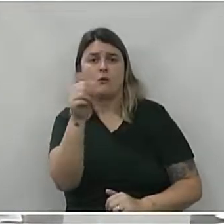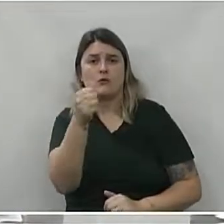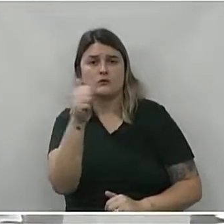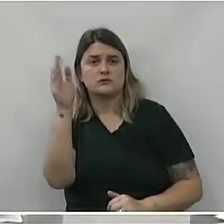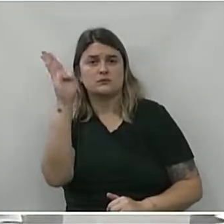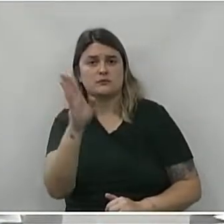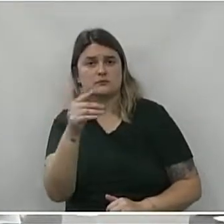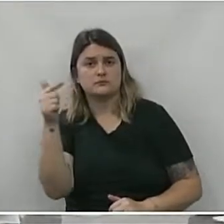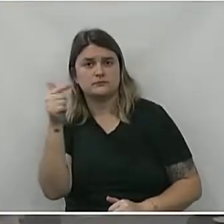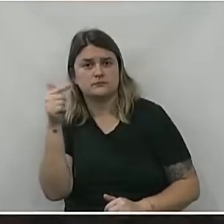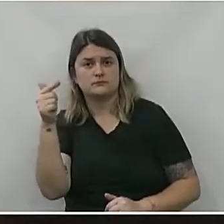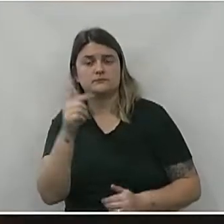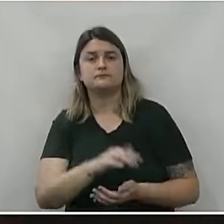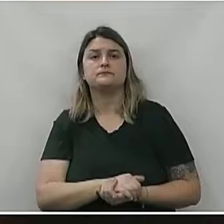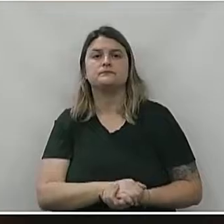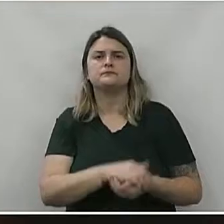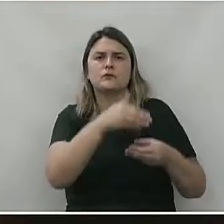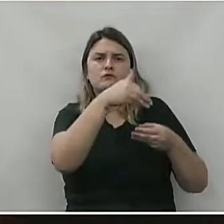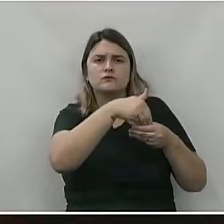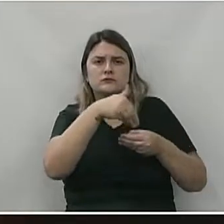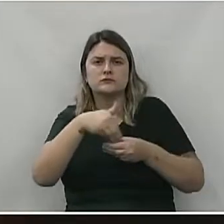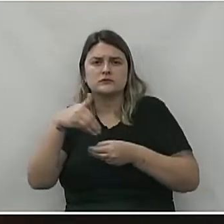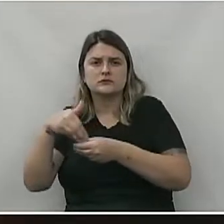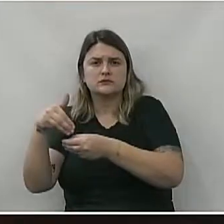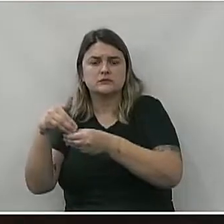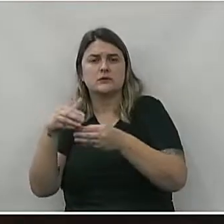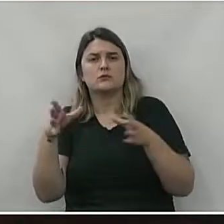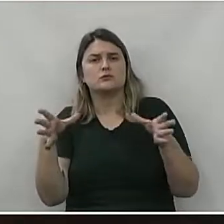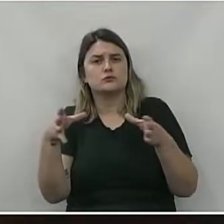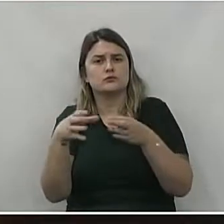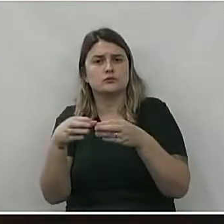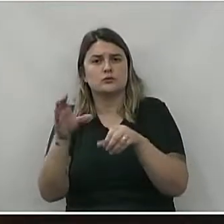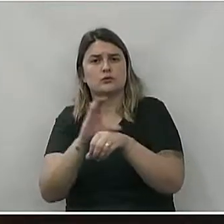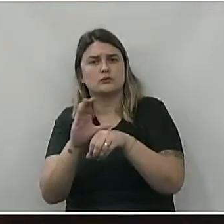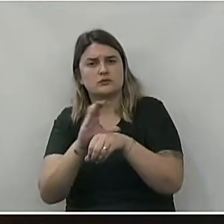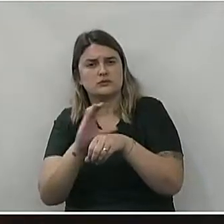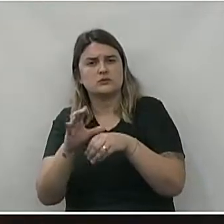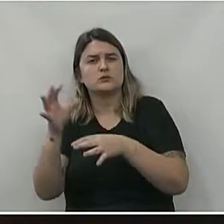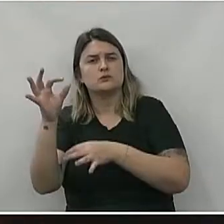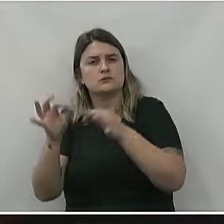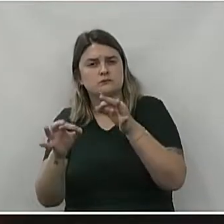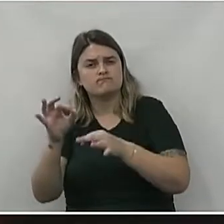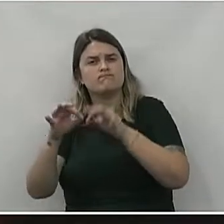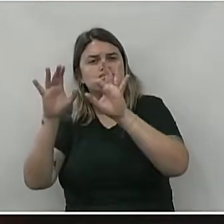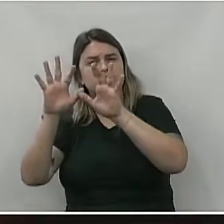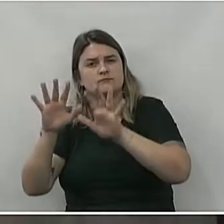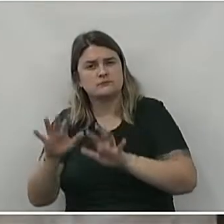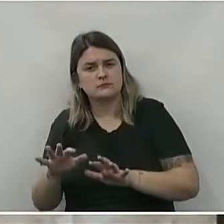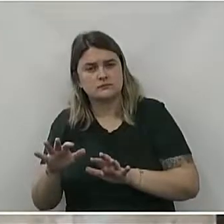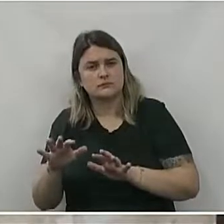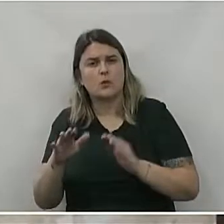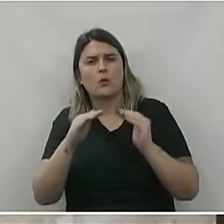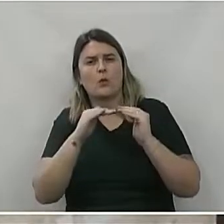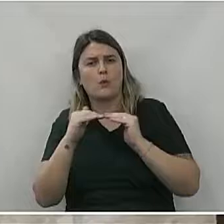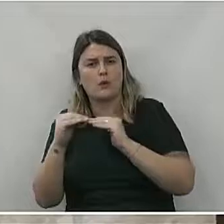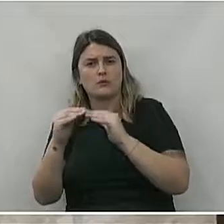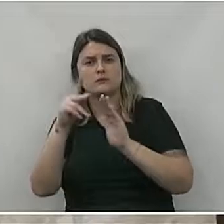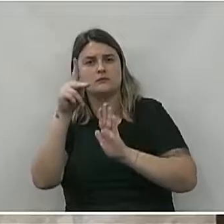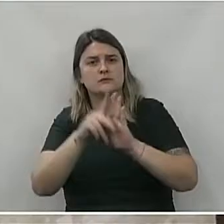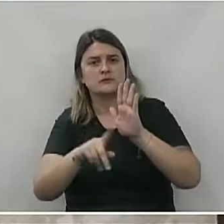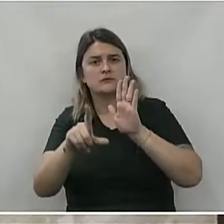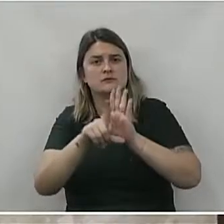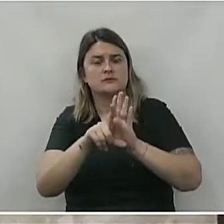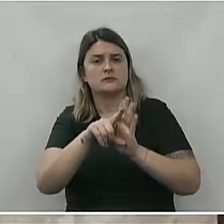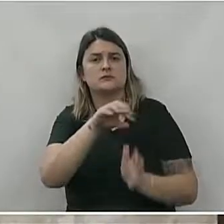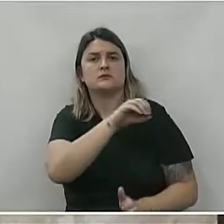de 2022. Votação do parecer fundamentado da Comissão de Constituição, Justiça e Redação Final. Favorável ao projeto